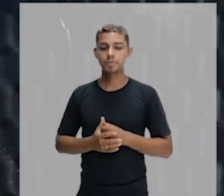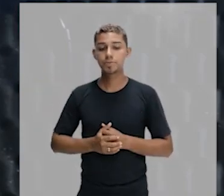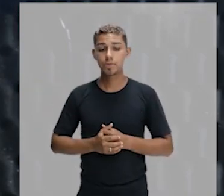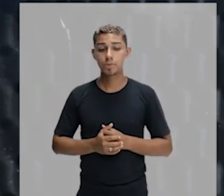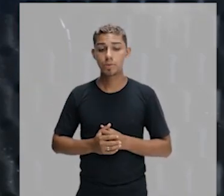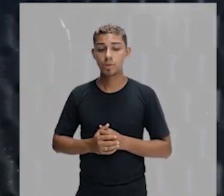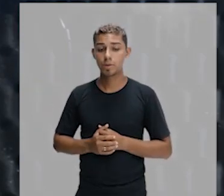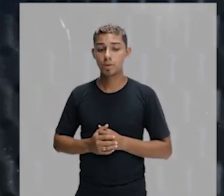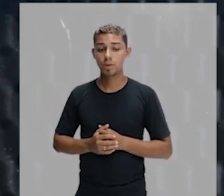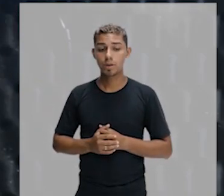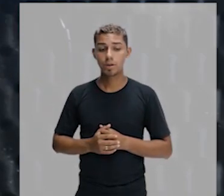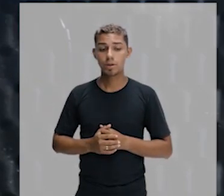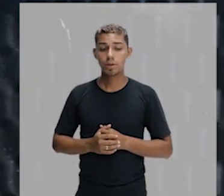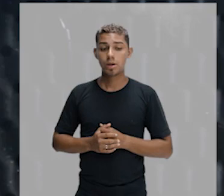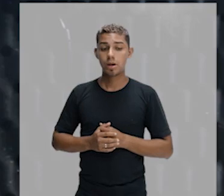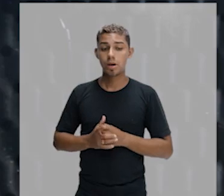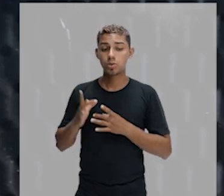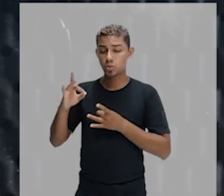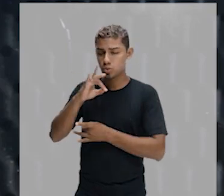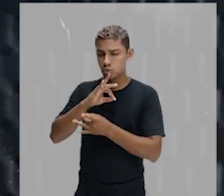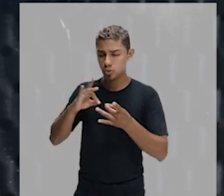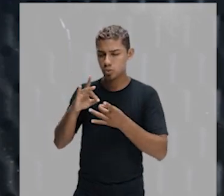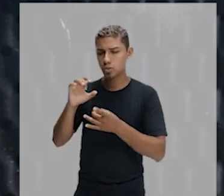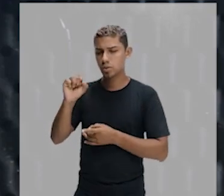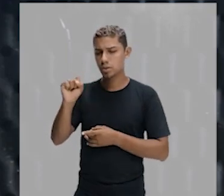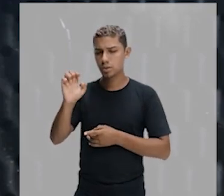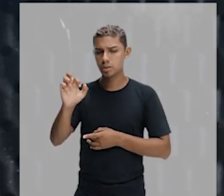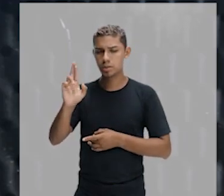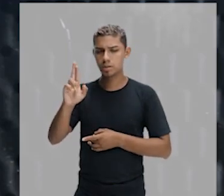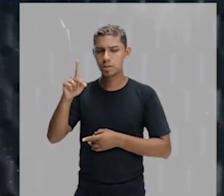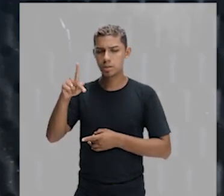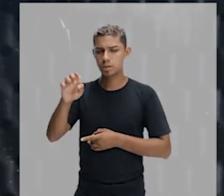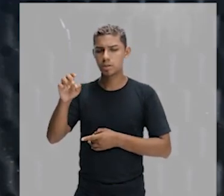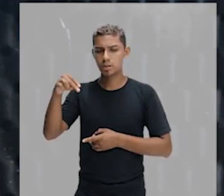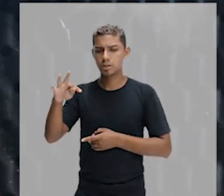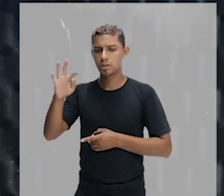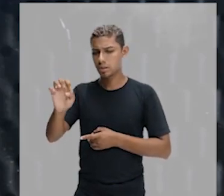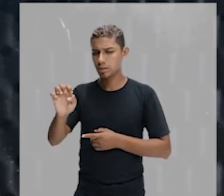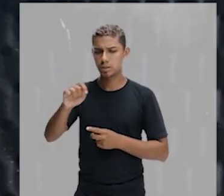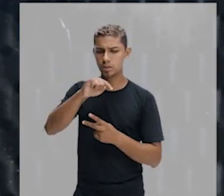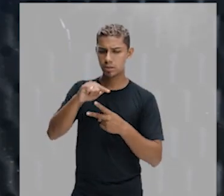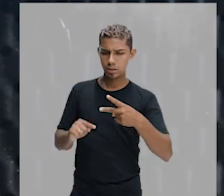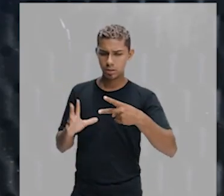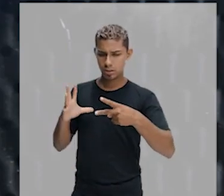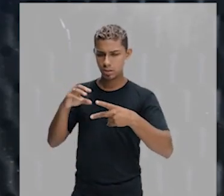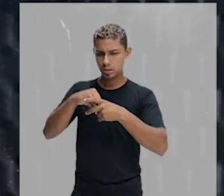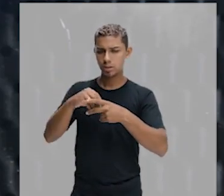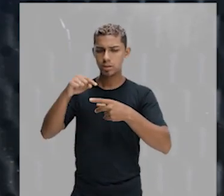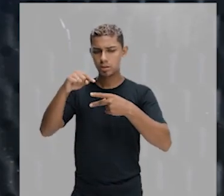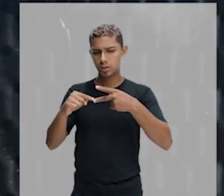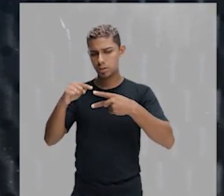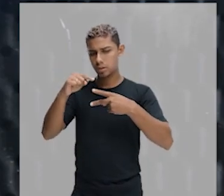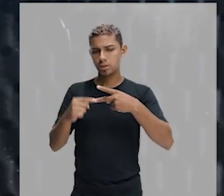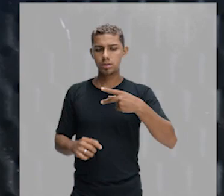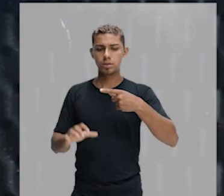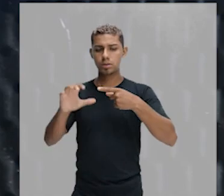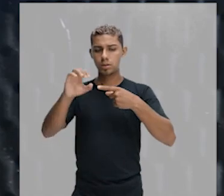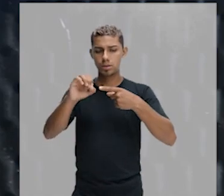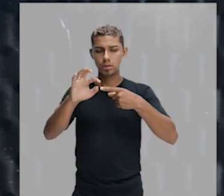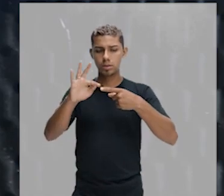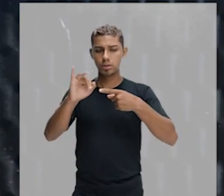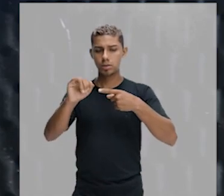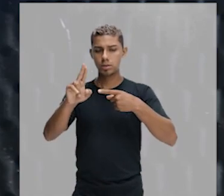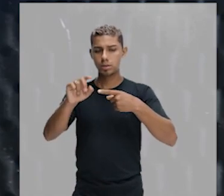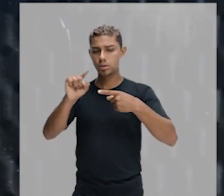constelação de Serpente é a única que está dividida em duas, tendo entre elas as constelações de Ofiuco,